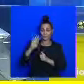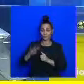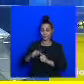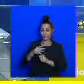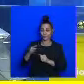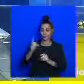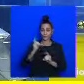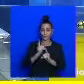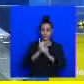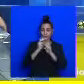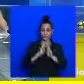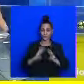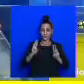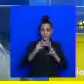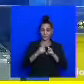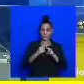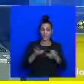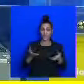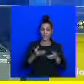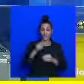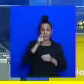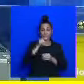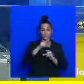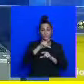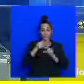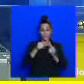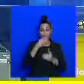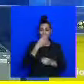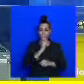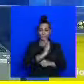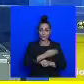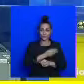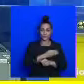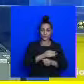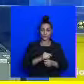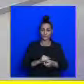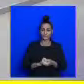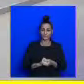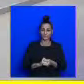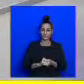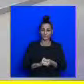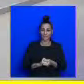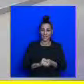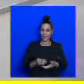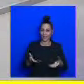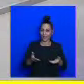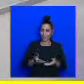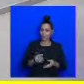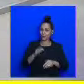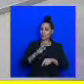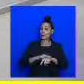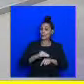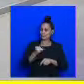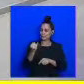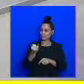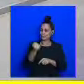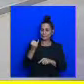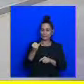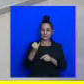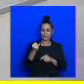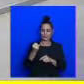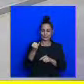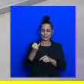Caixa. E agora nós vamos fazer o sorteio do time do coração. Agora vale a torcida em todo o Brasil, hein?